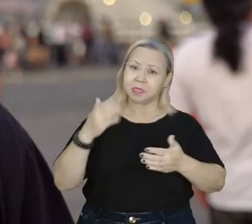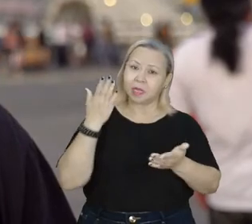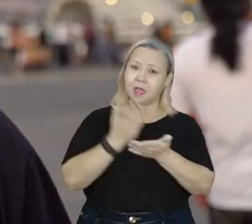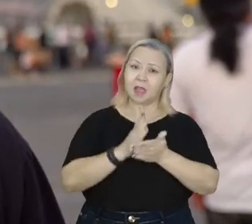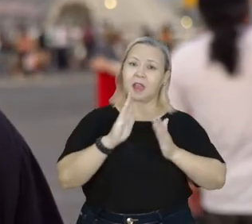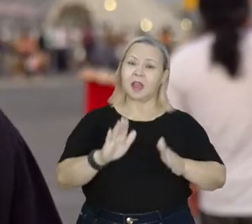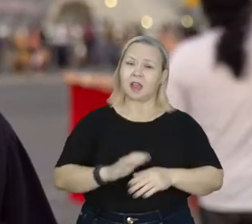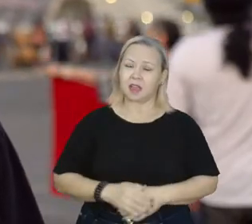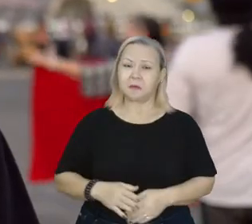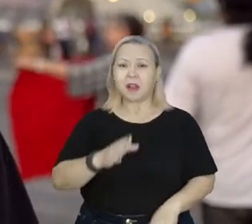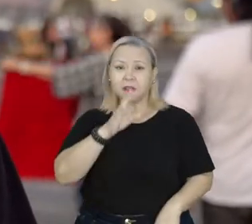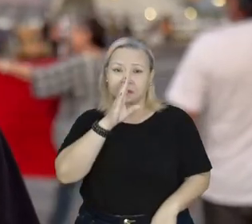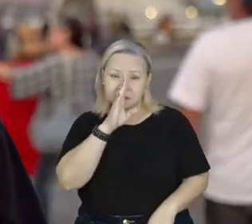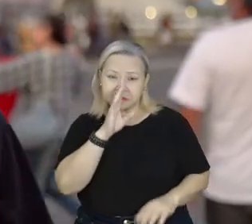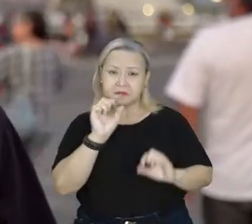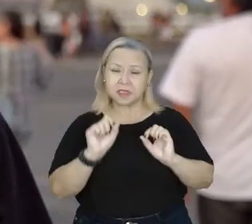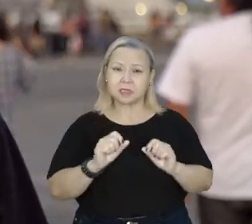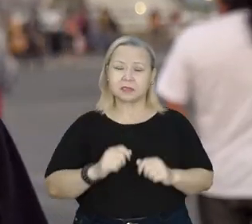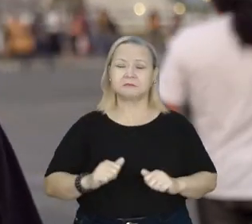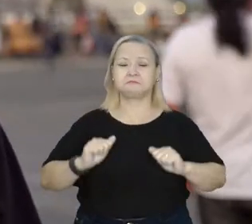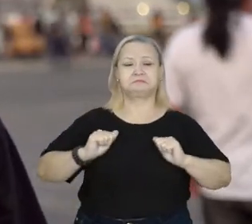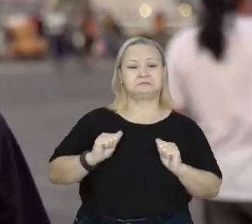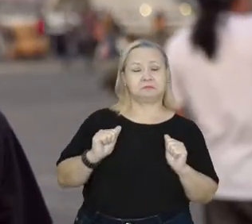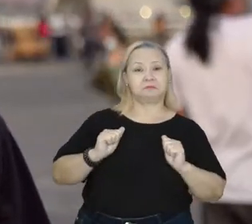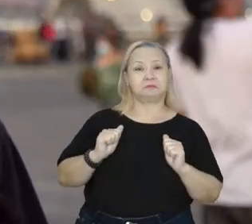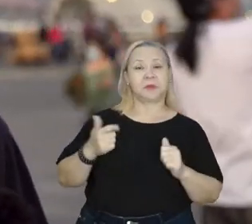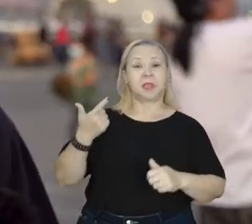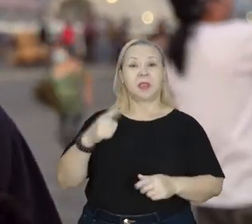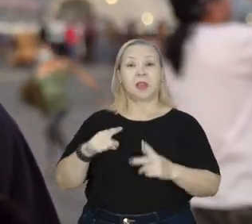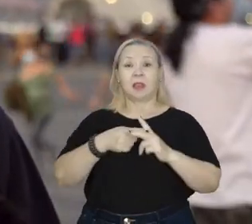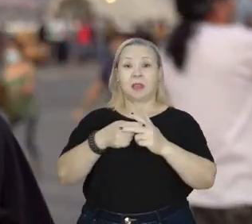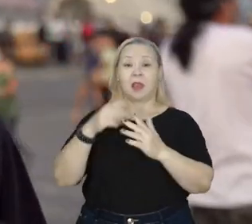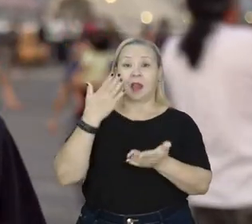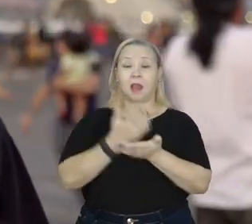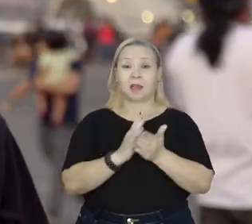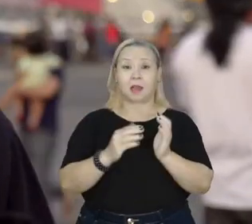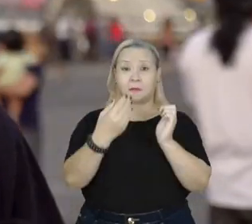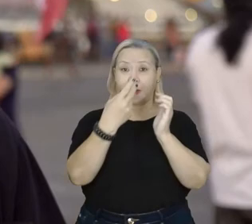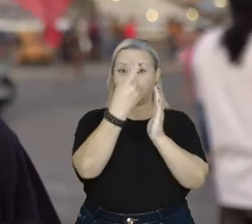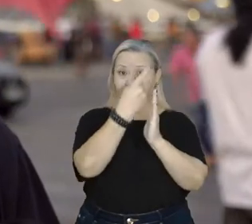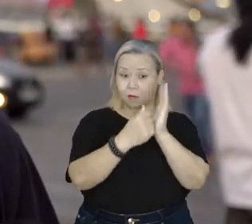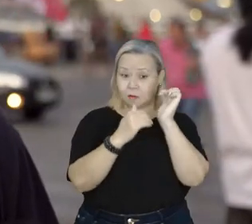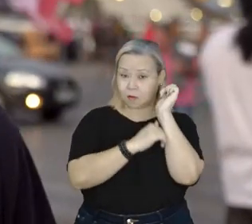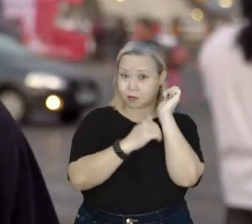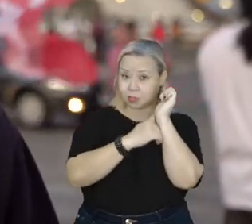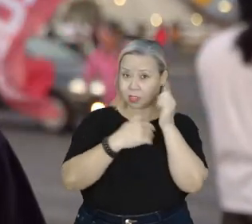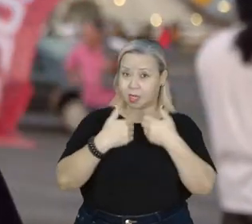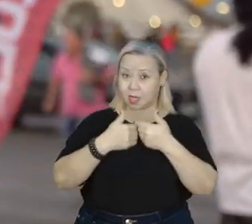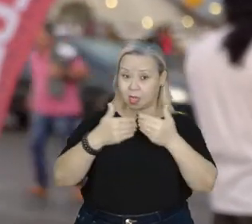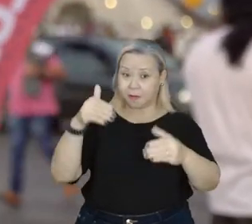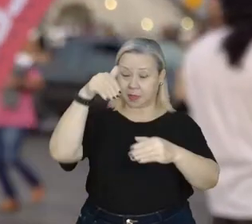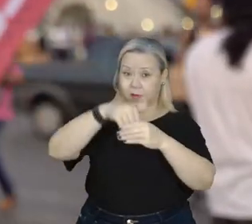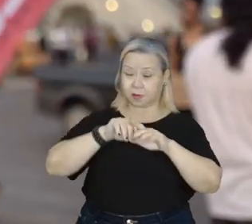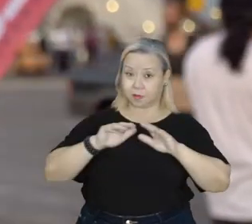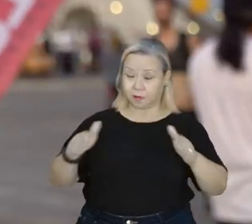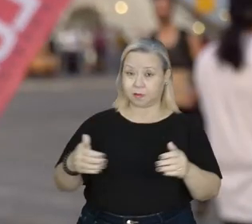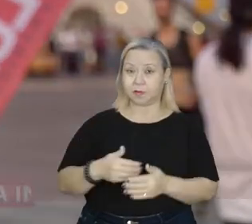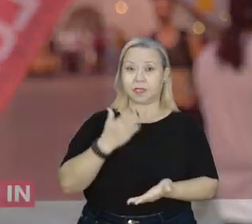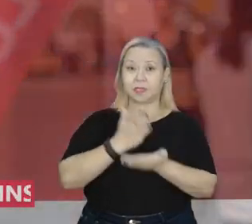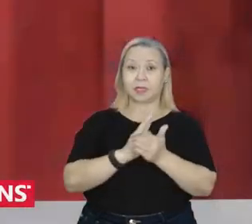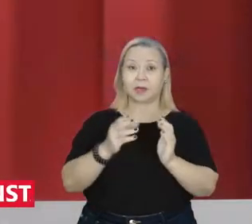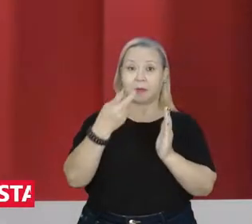silêncio, acabar com revogar todos os sigilos, né? Abrir o nosso voto e revogar os sigilos de 100 anos do